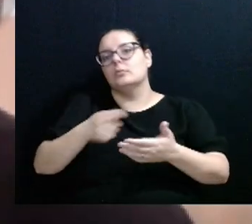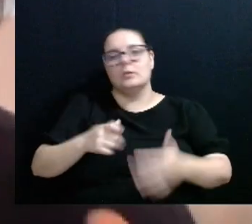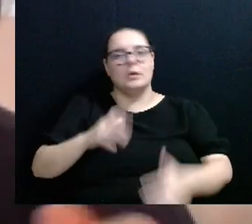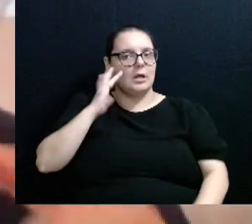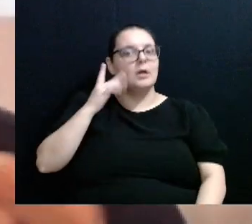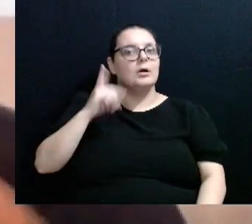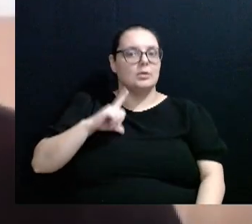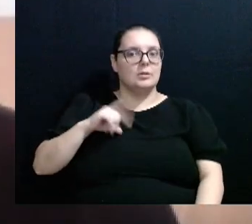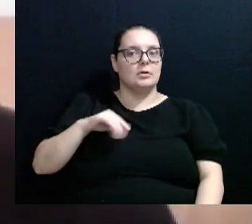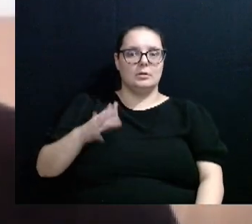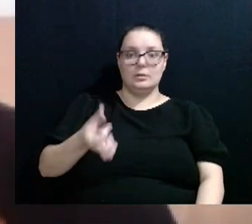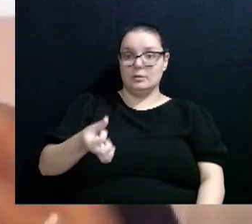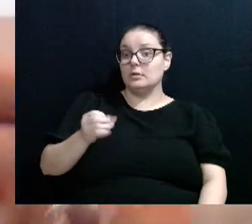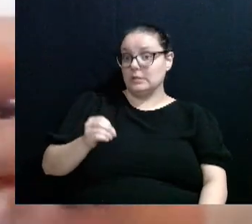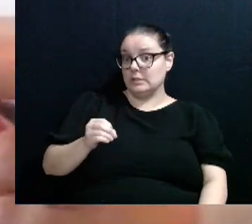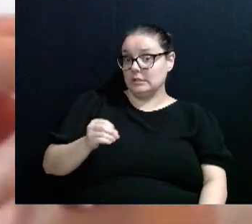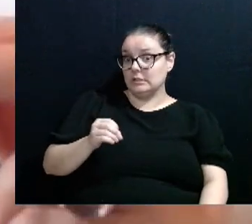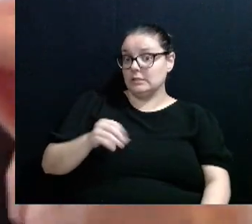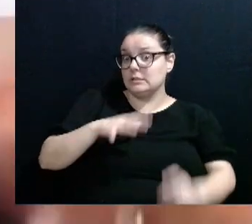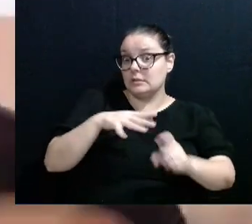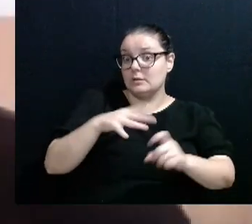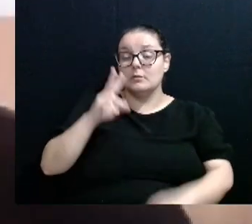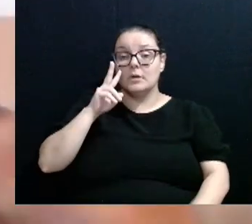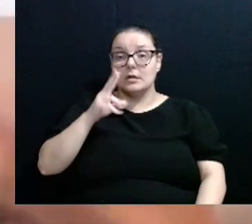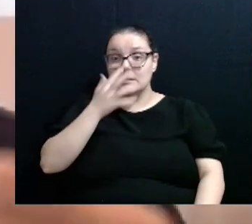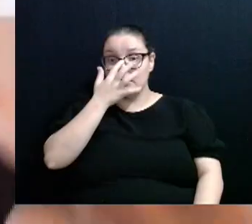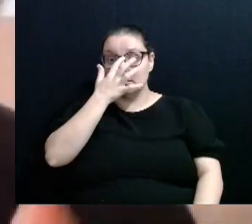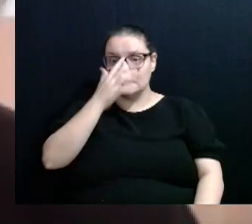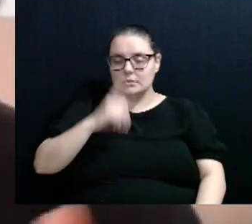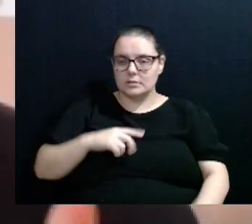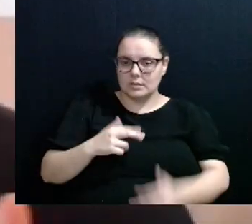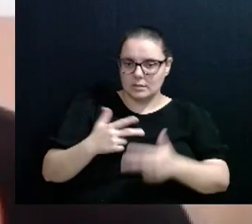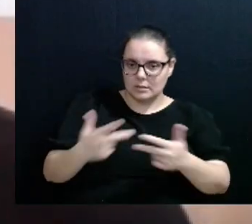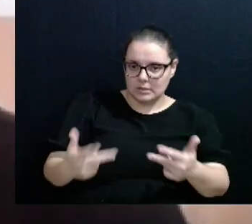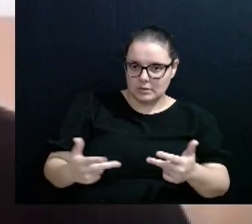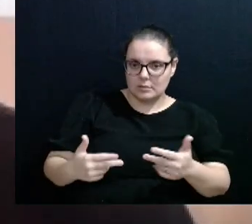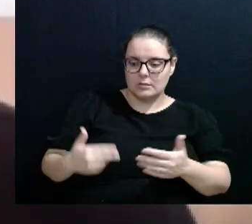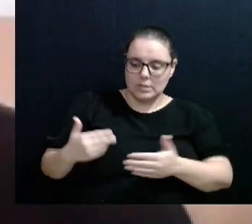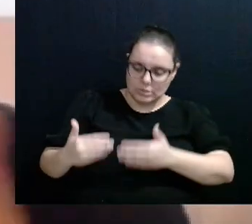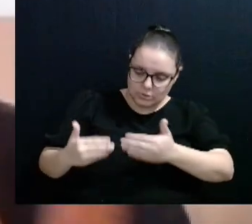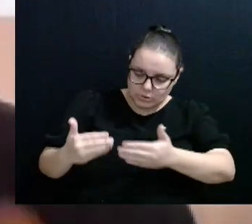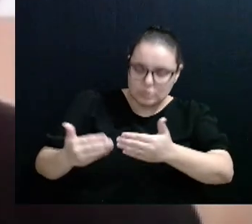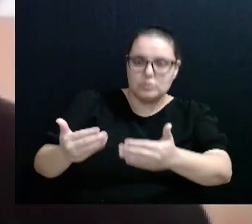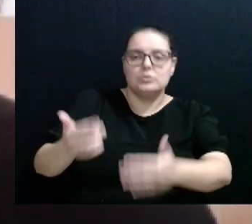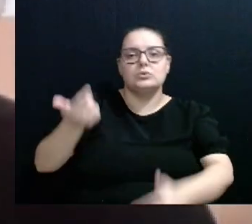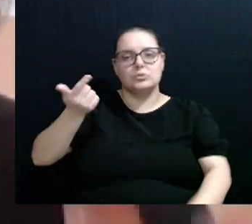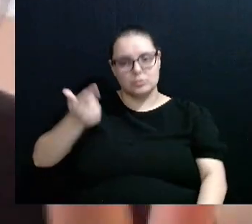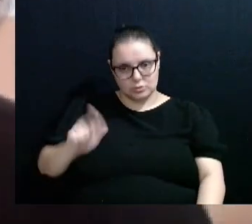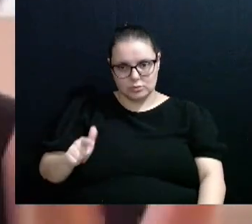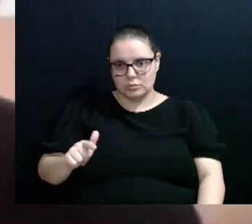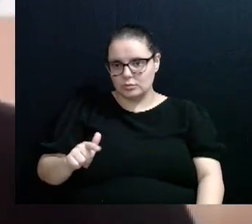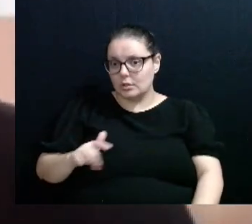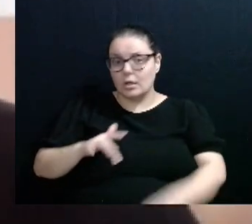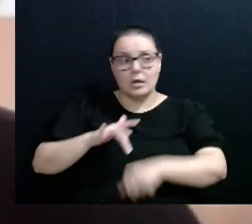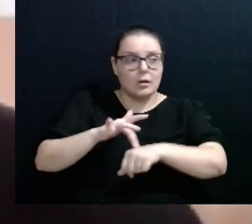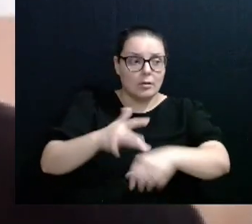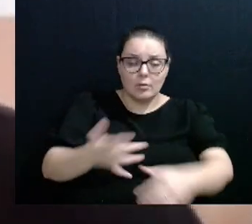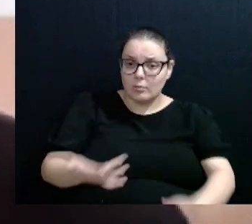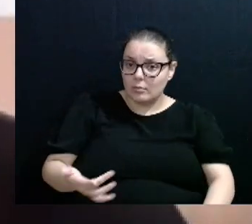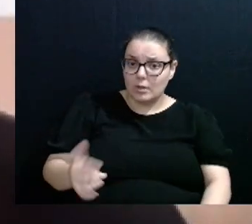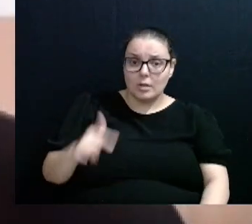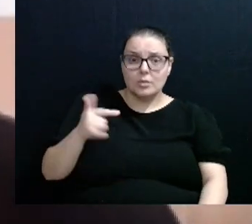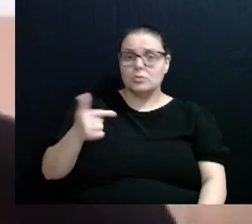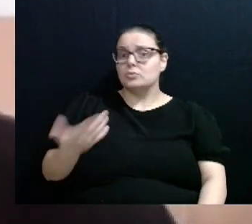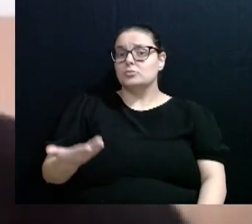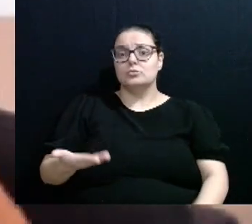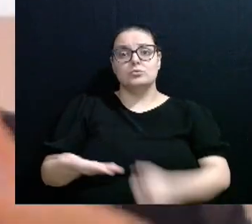no livro. Mas você vê que tem coisas que perduram de maneira absurda, porque não tem base